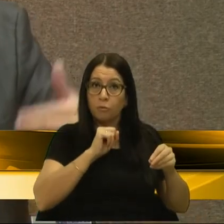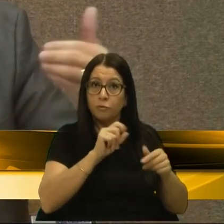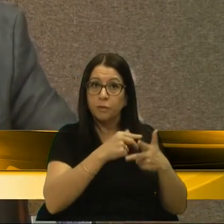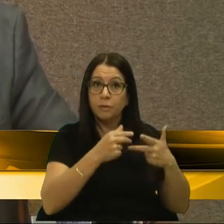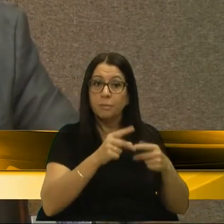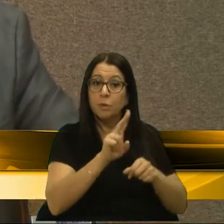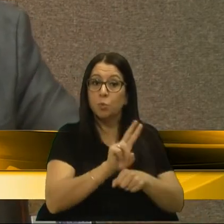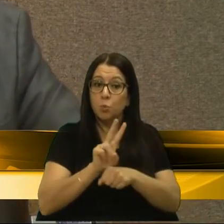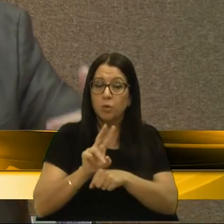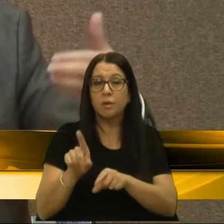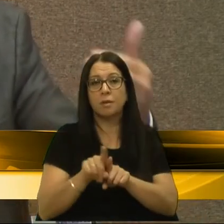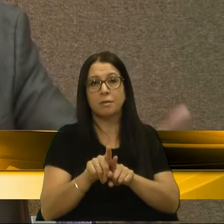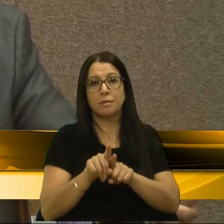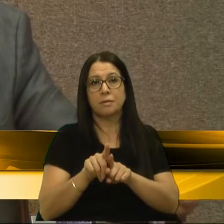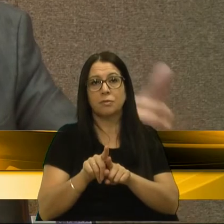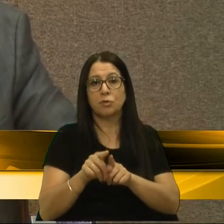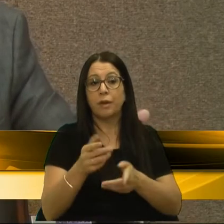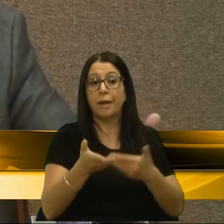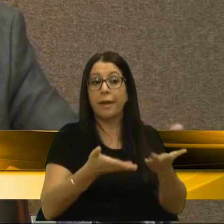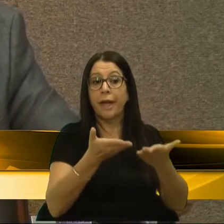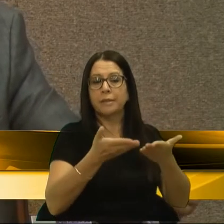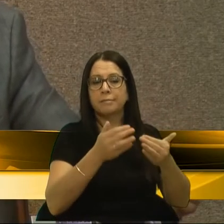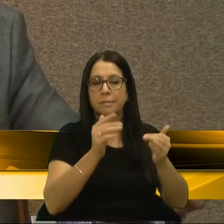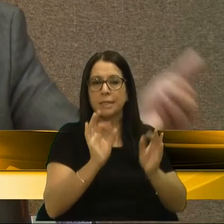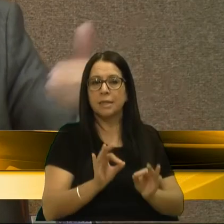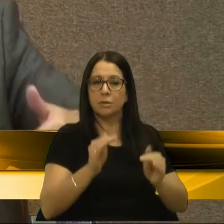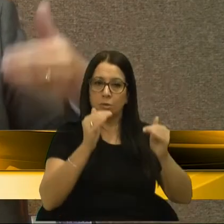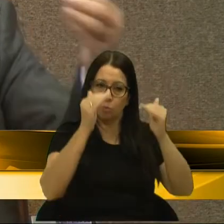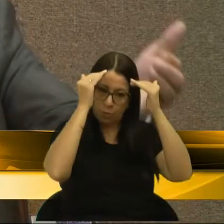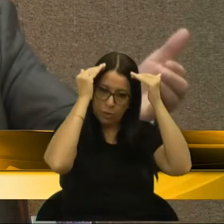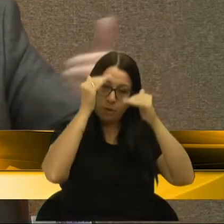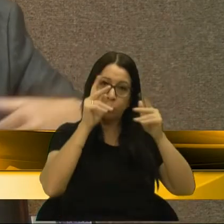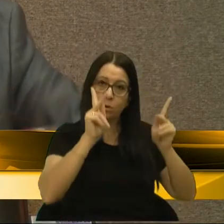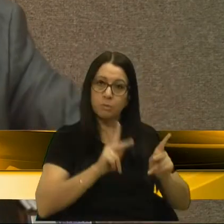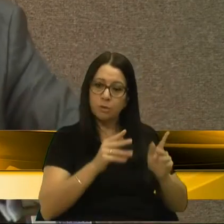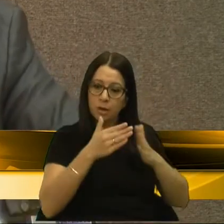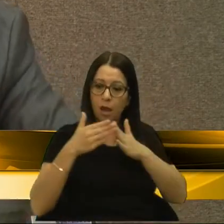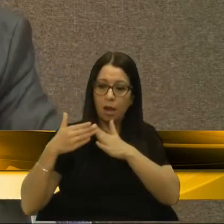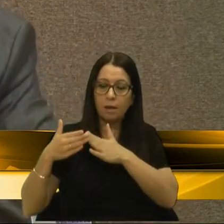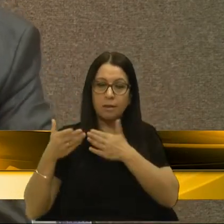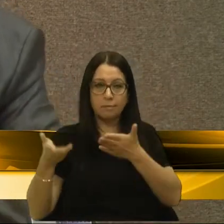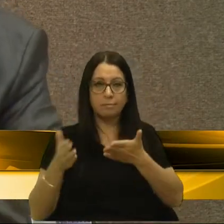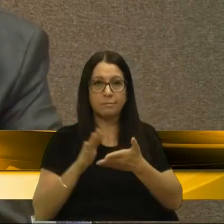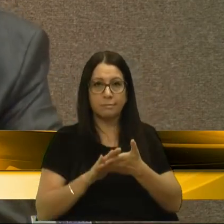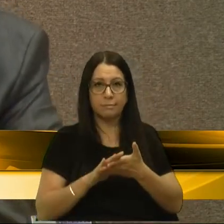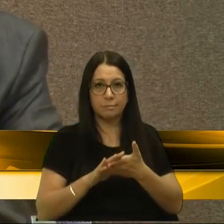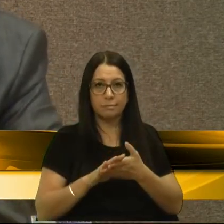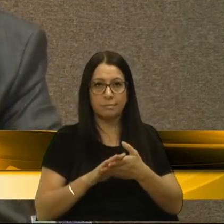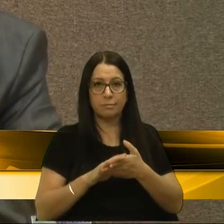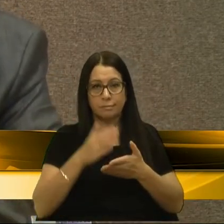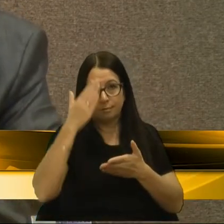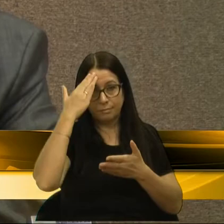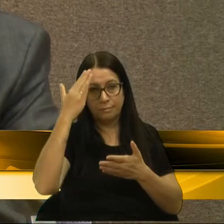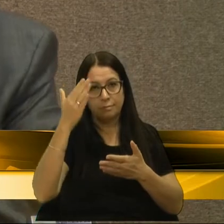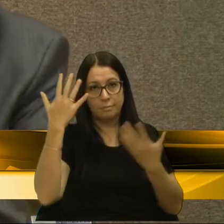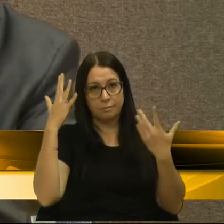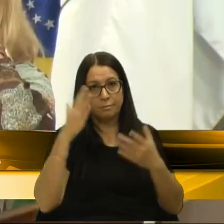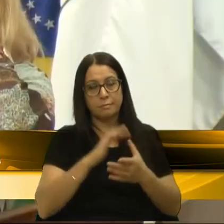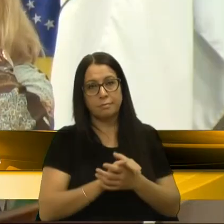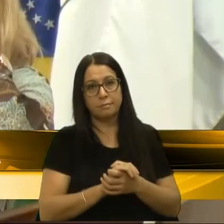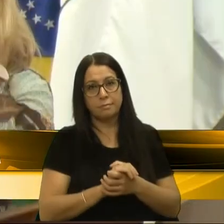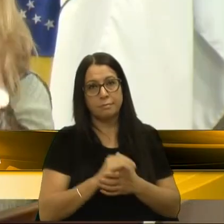ter o cuidado de tratar com respeito o próximo que mora ao lado do seu lote. Muito obrigado e parabéns.